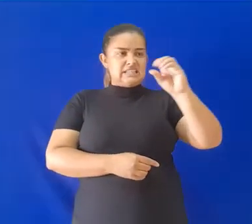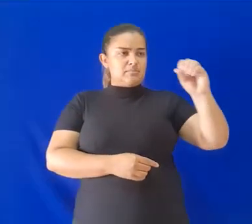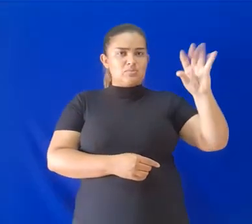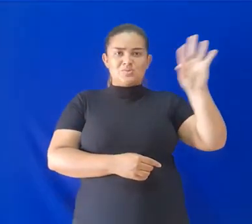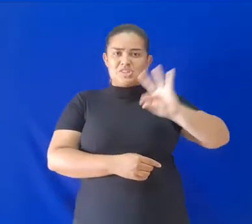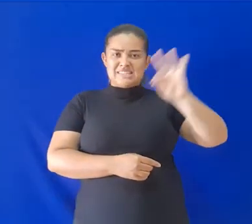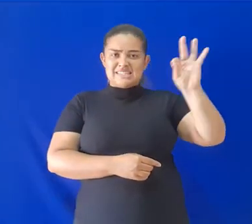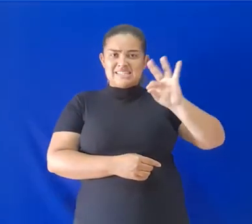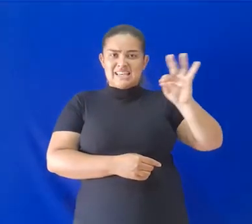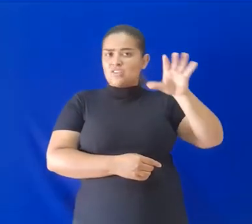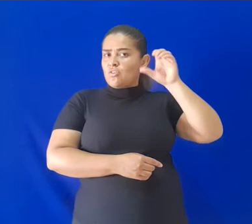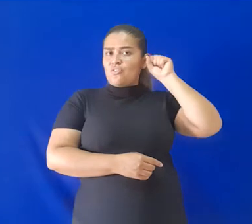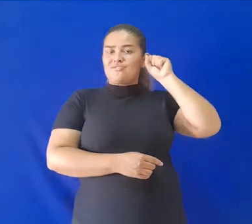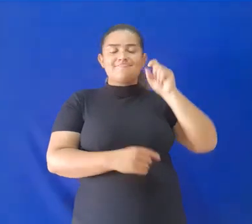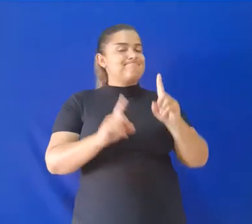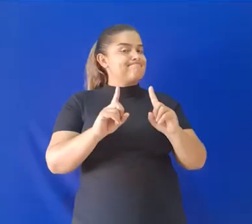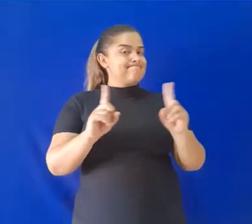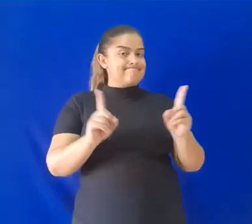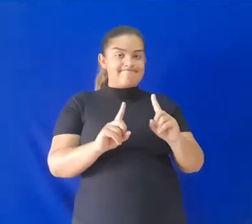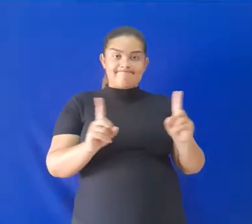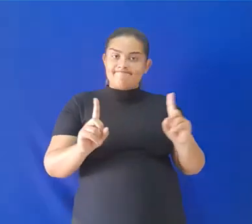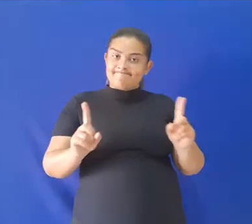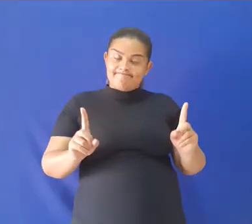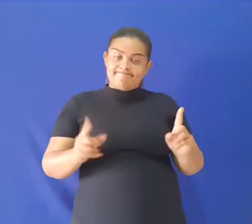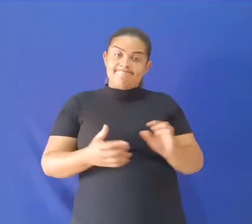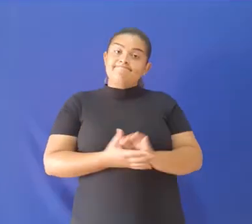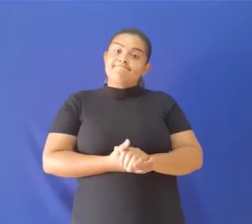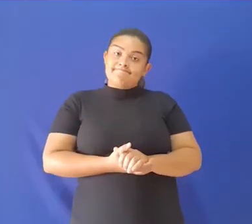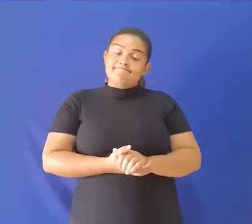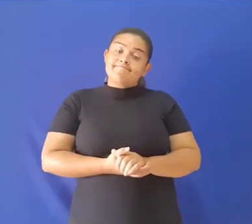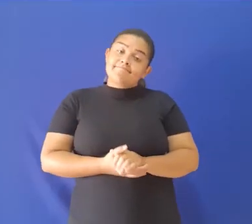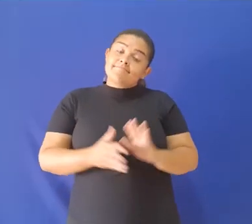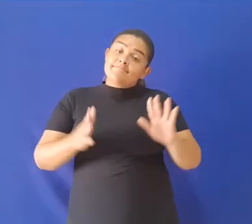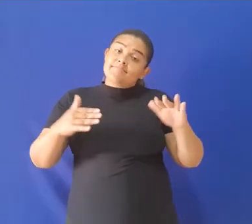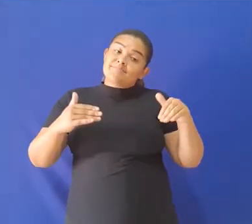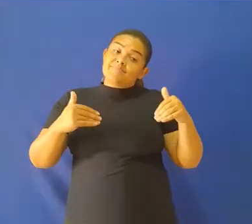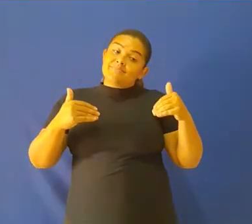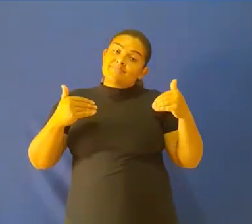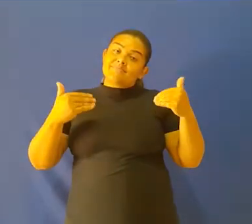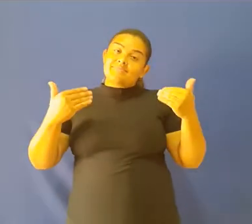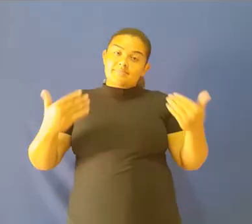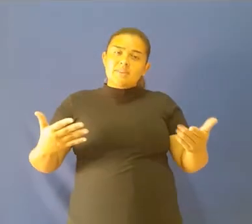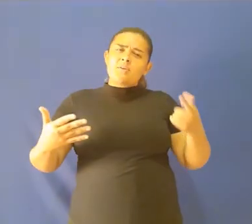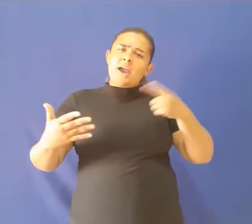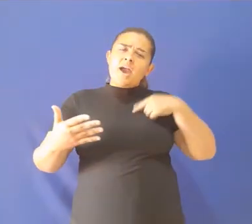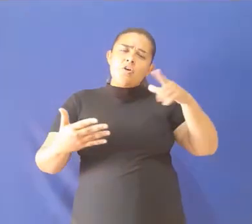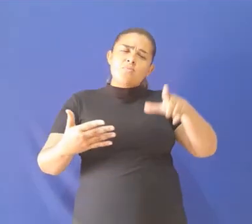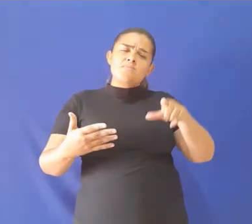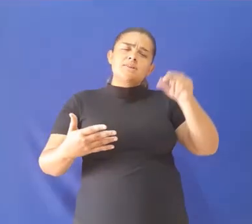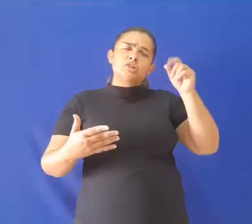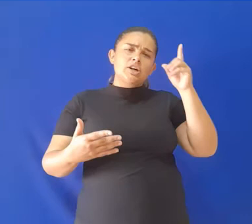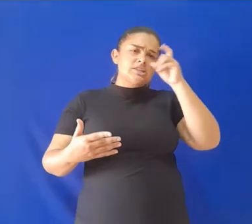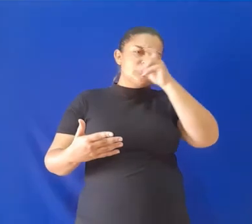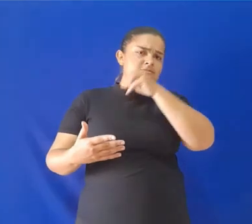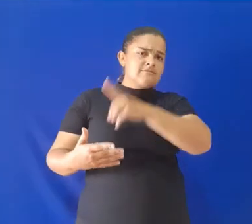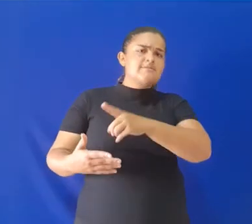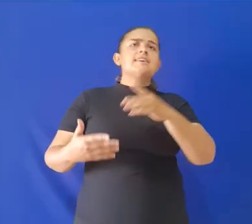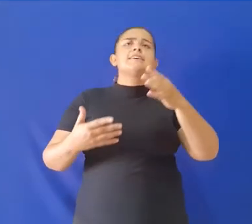não devolve 100% da audição à criança, né? Então,